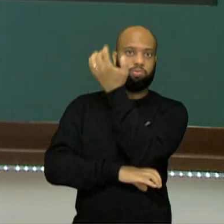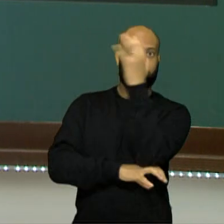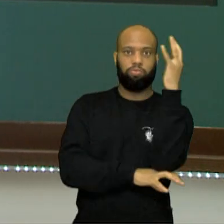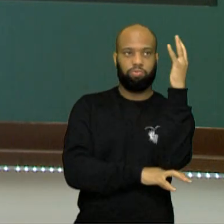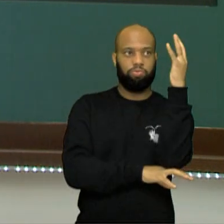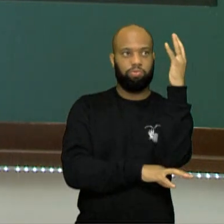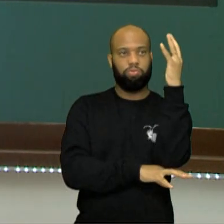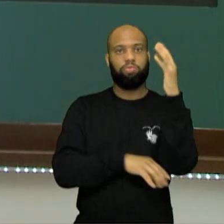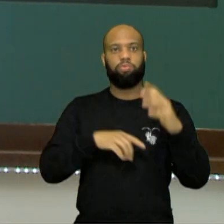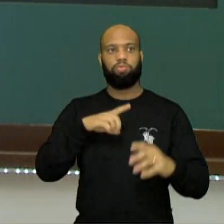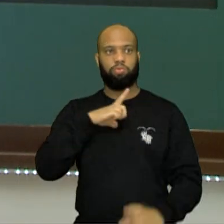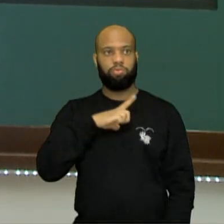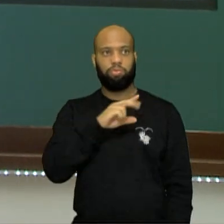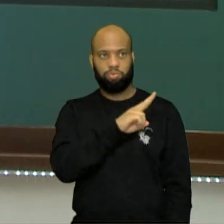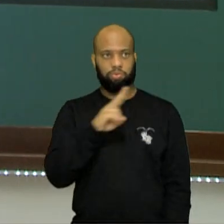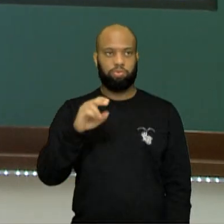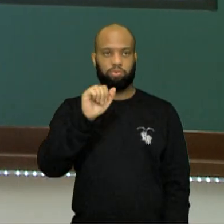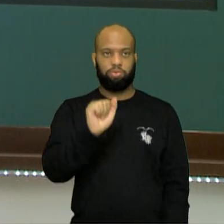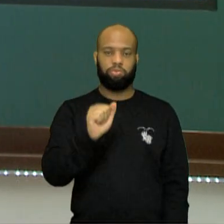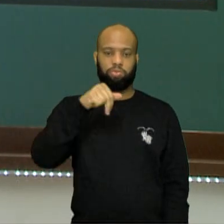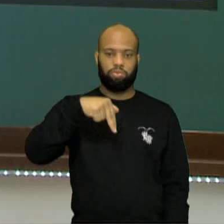como angiospermas.